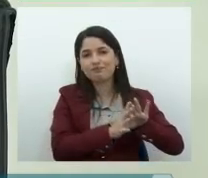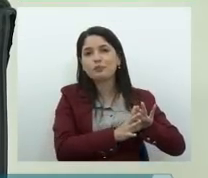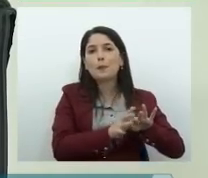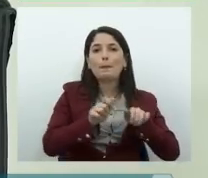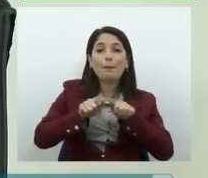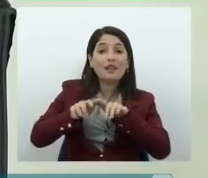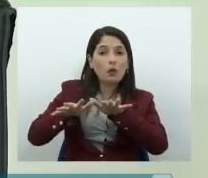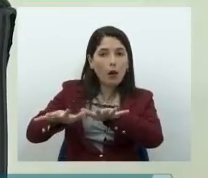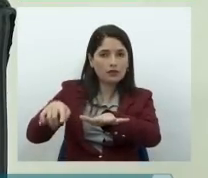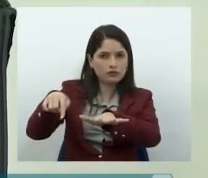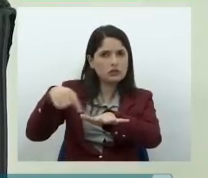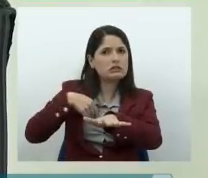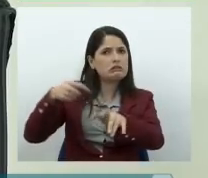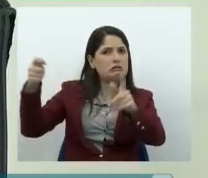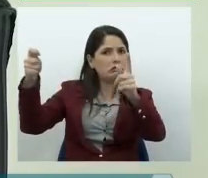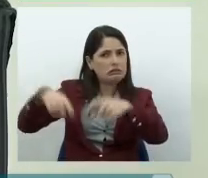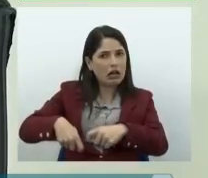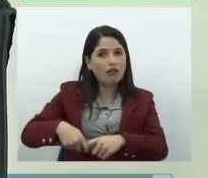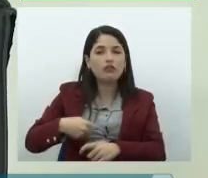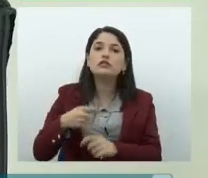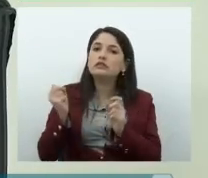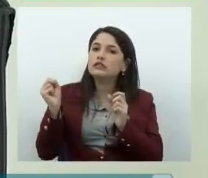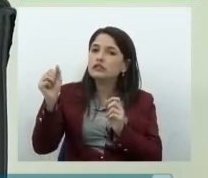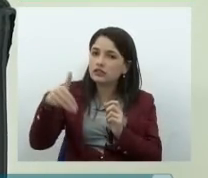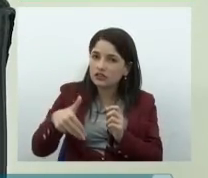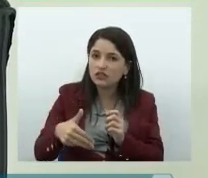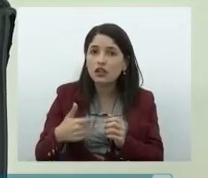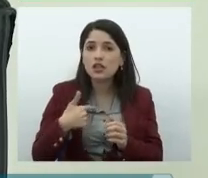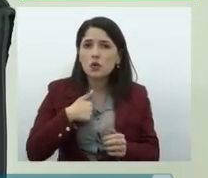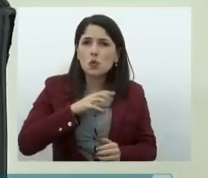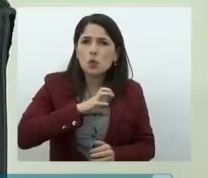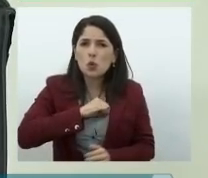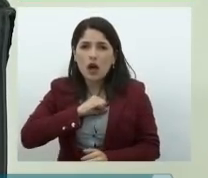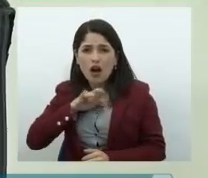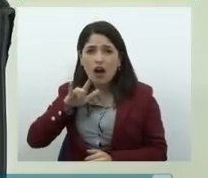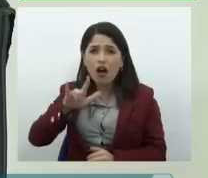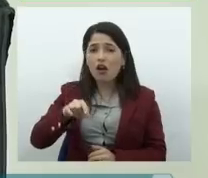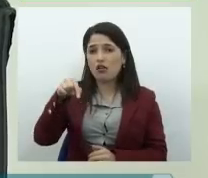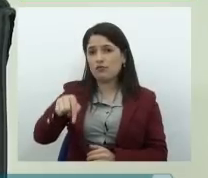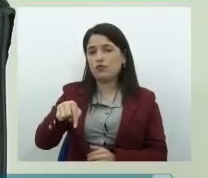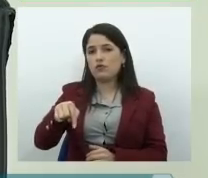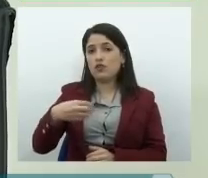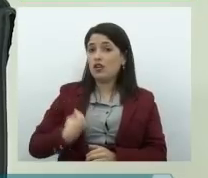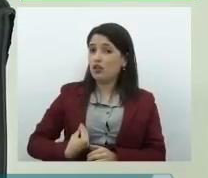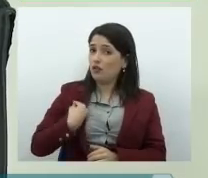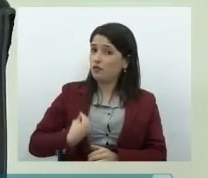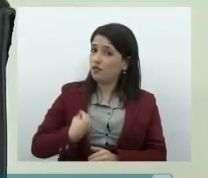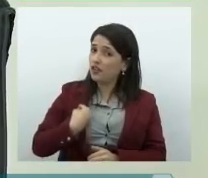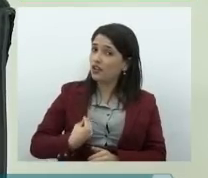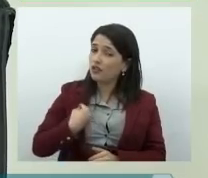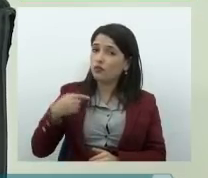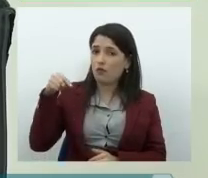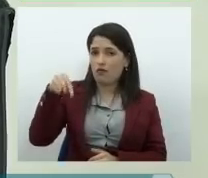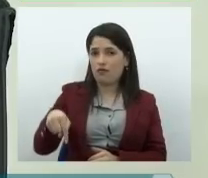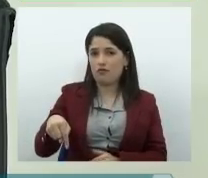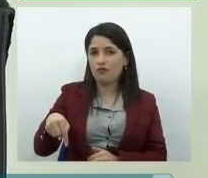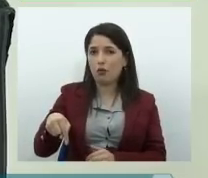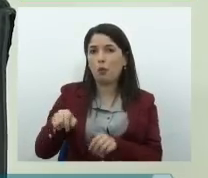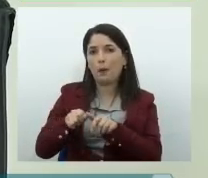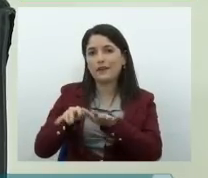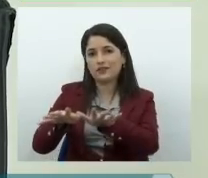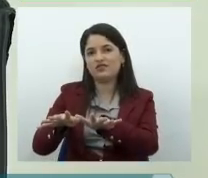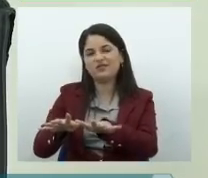sendo desperdiçada. Como eu disse em outro bloco, eu amo Guarulhos, eu vivo aqui, eu faço tudo aqui. Então, eu tenho uma responsabilidade